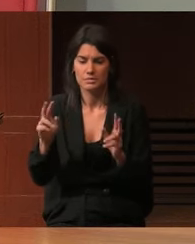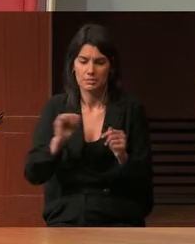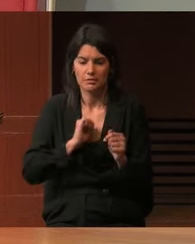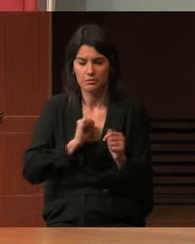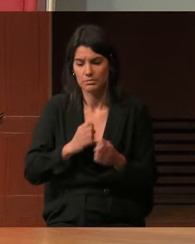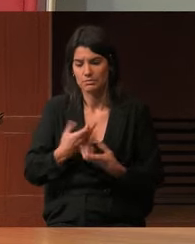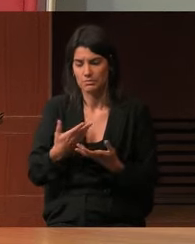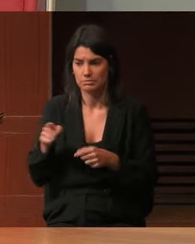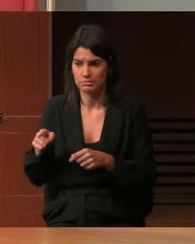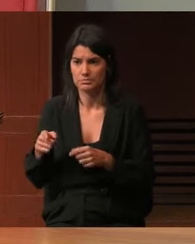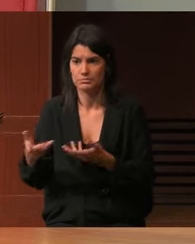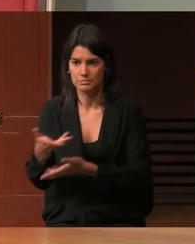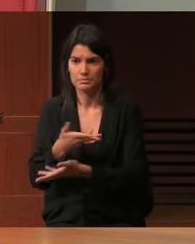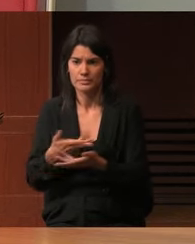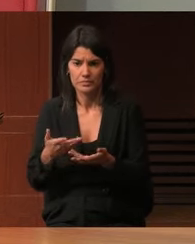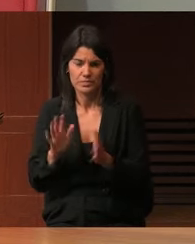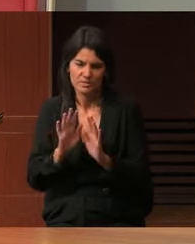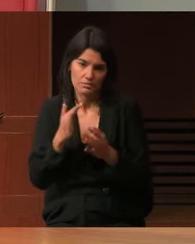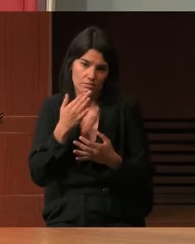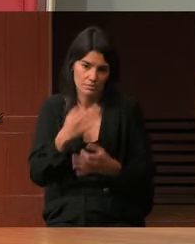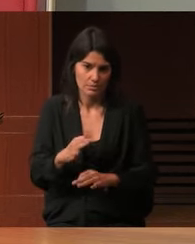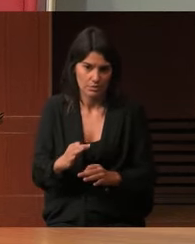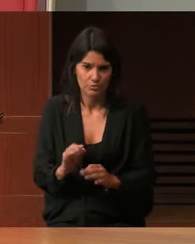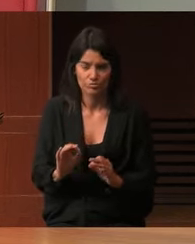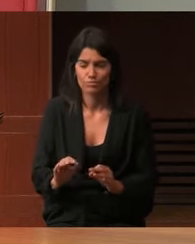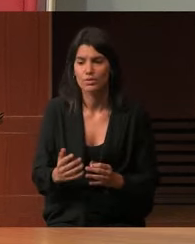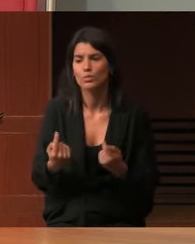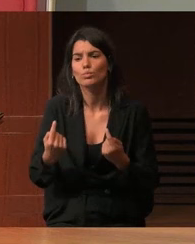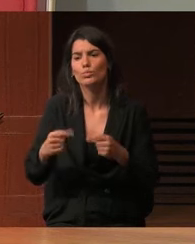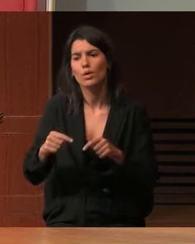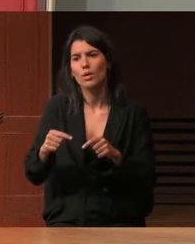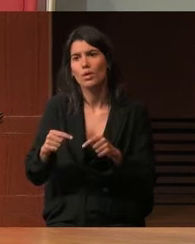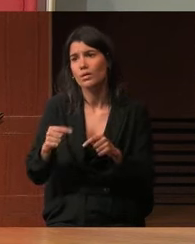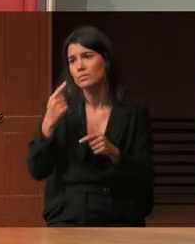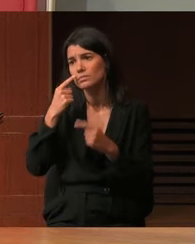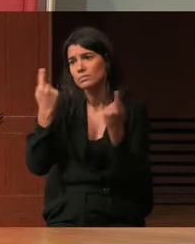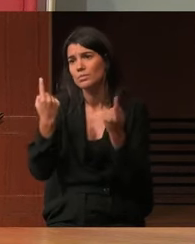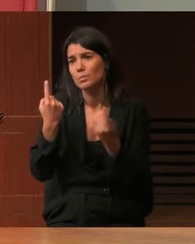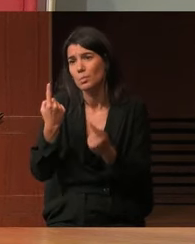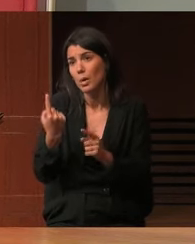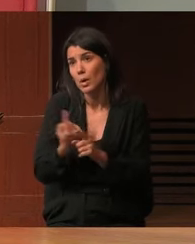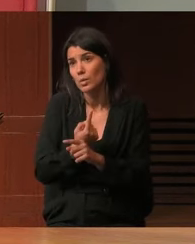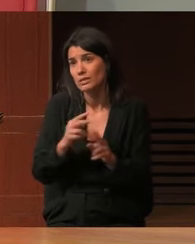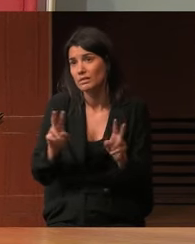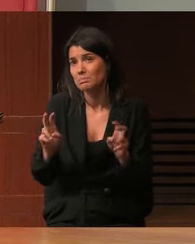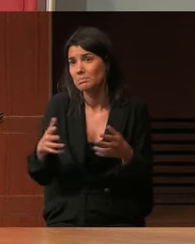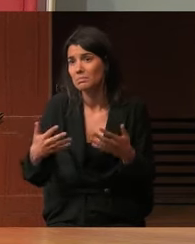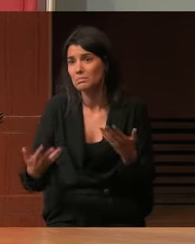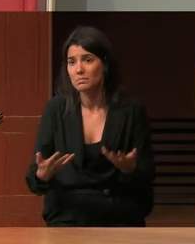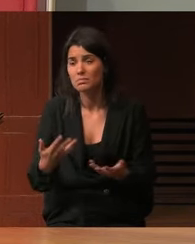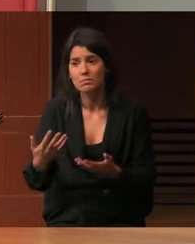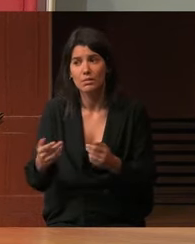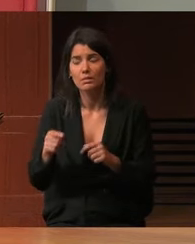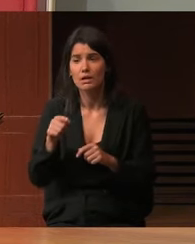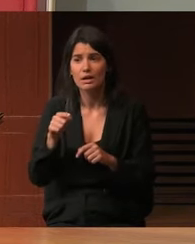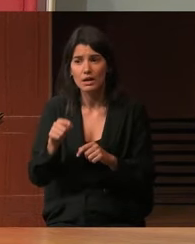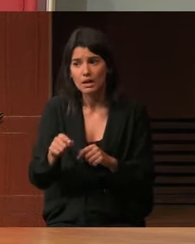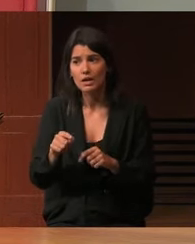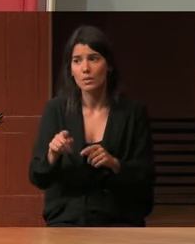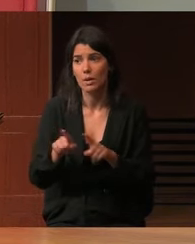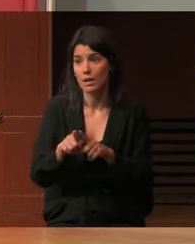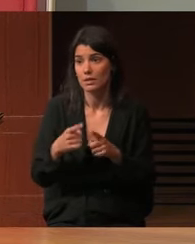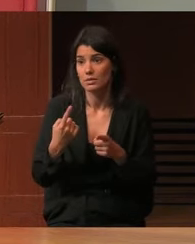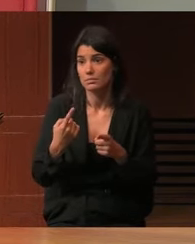é deliberadamente modesta, limitando-se a apresentar uma coisa que se pode definir como algo entre um dispositivo e uma